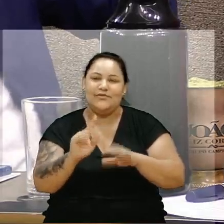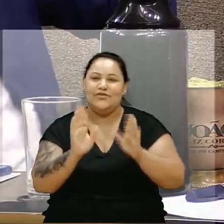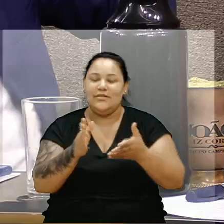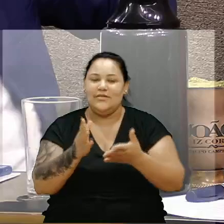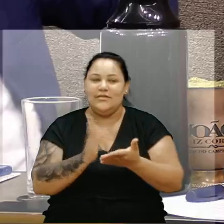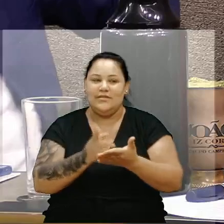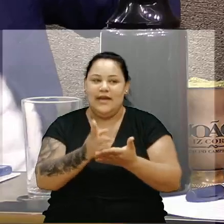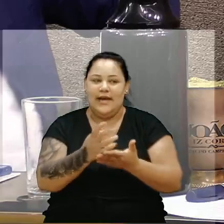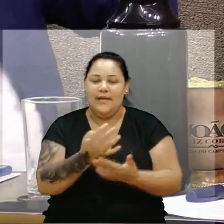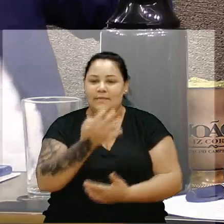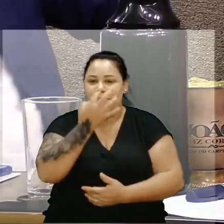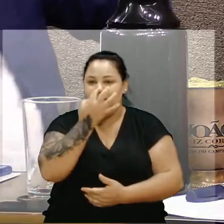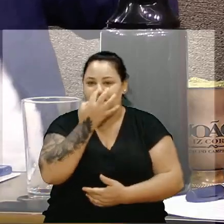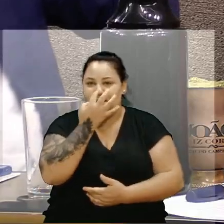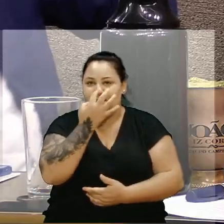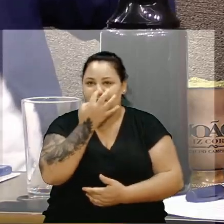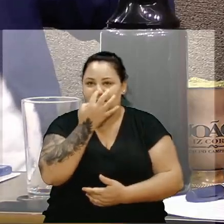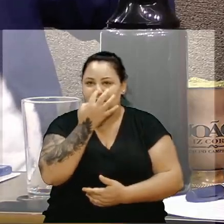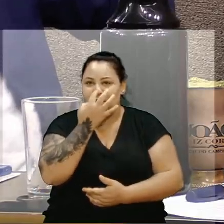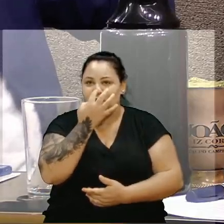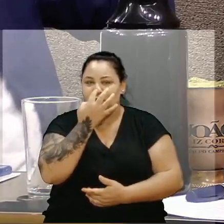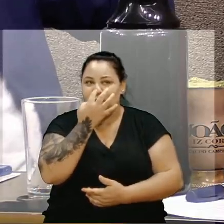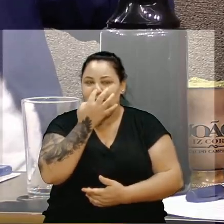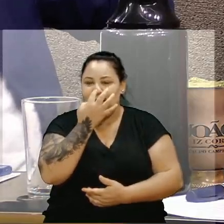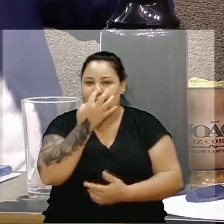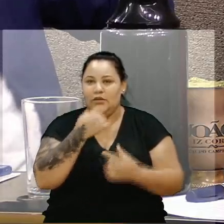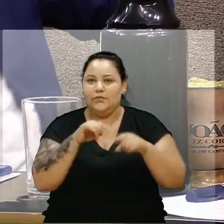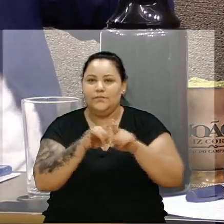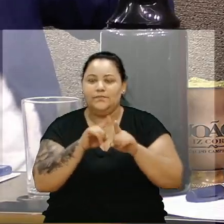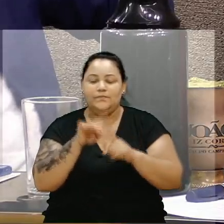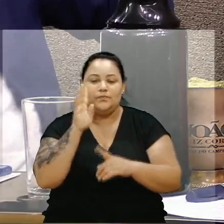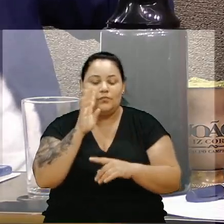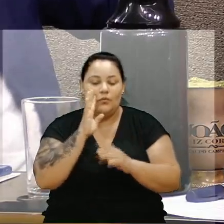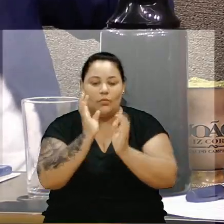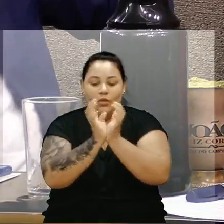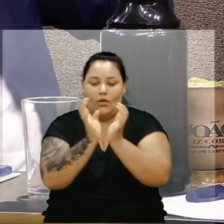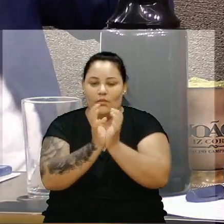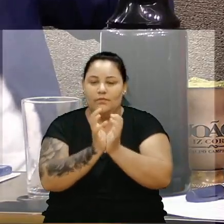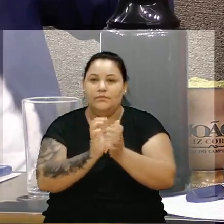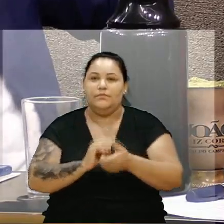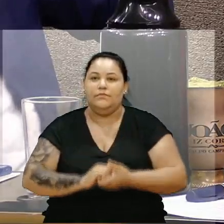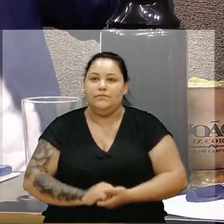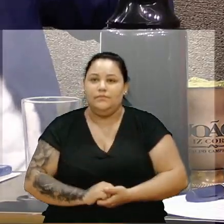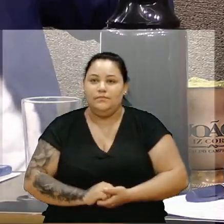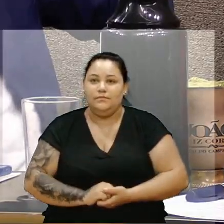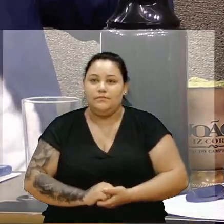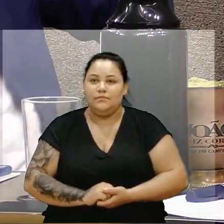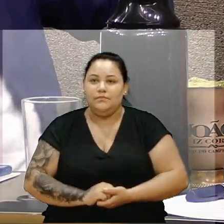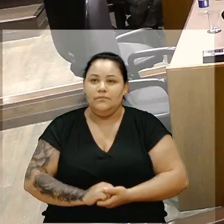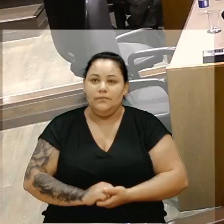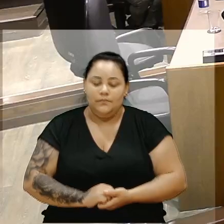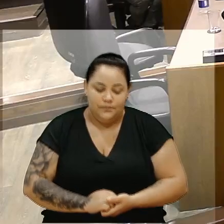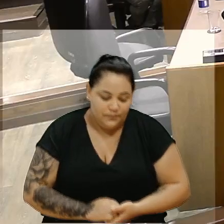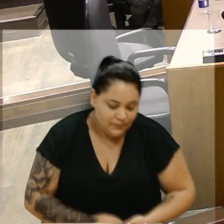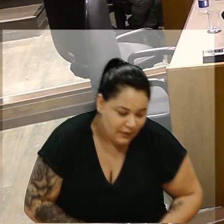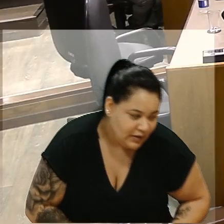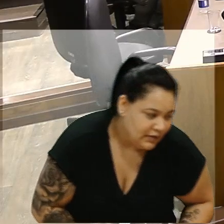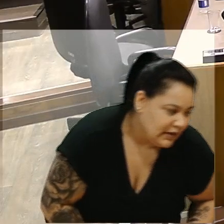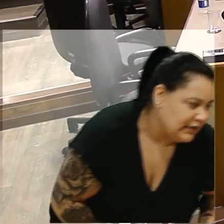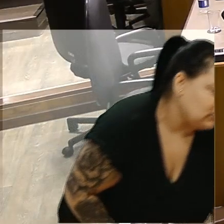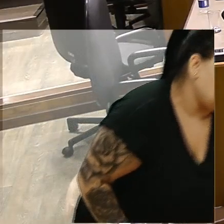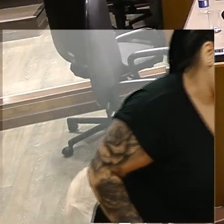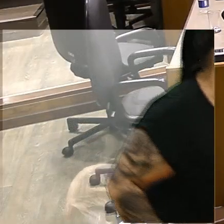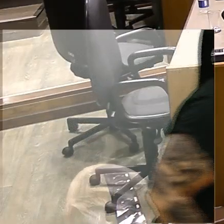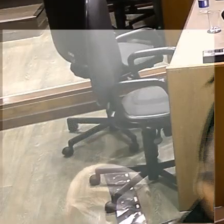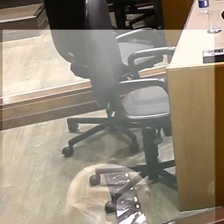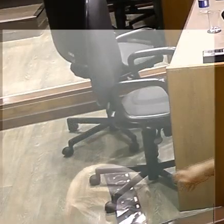como pessoa, então que legal tê-lo como colega aqui, que a gente possa construir muitas coisas juntos. Muito obrigado, vereadora. Então é isso, pessoal. Eu acho